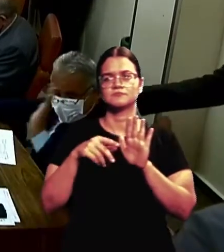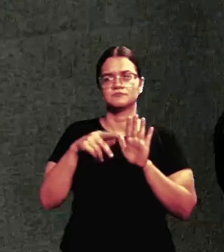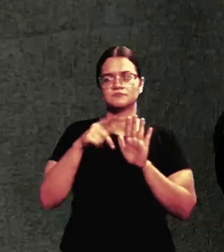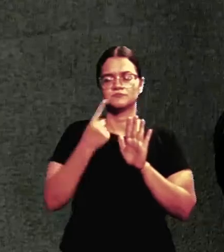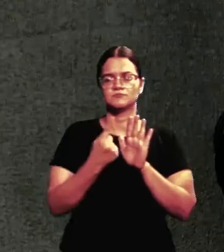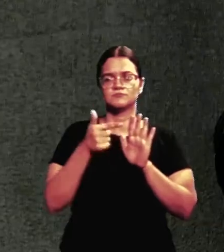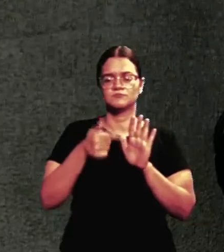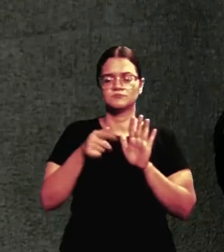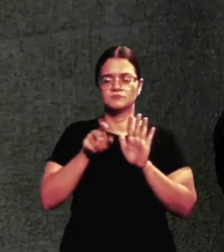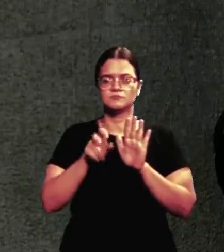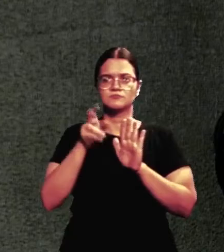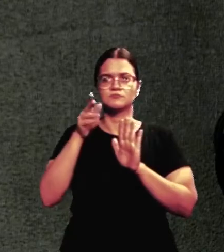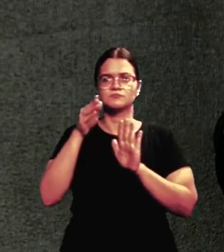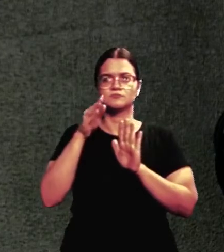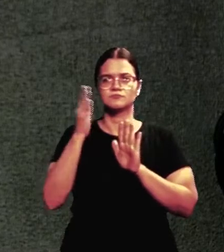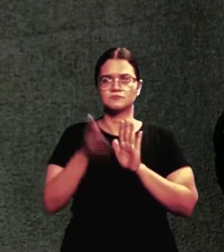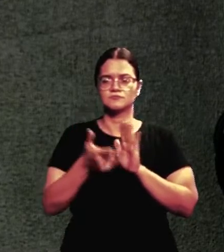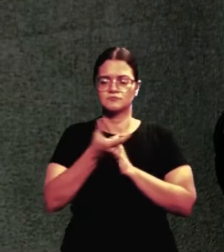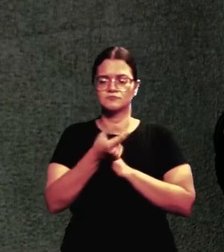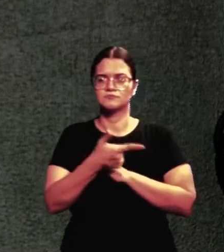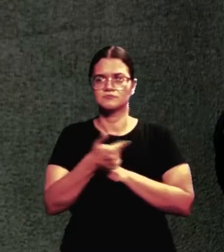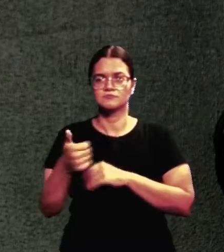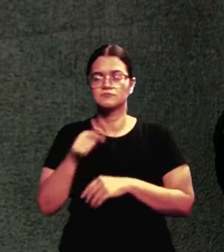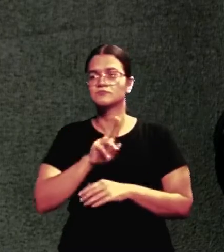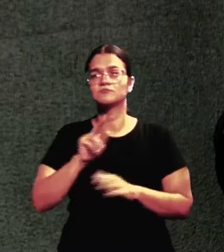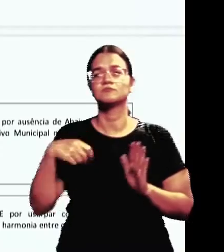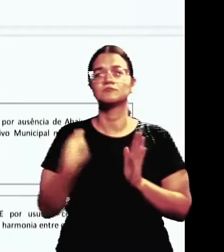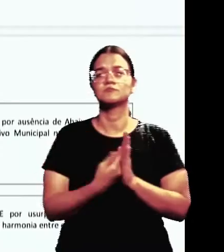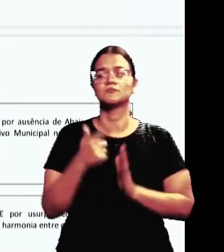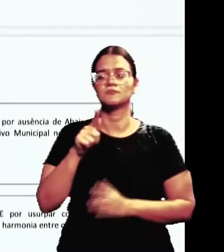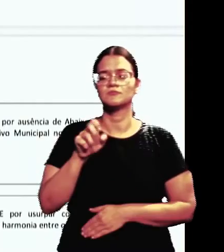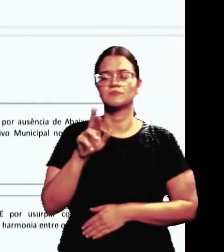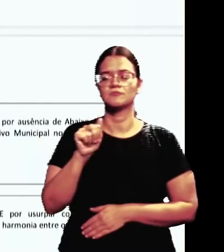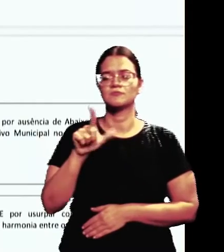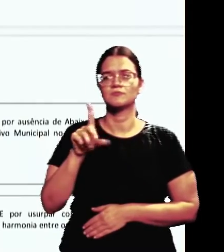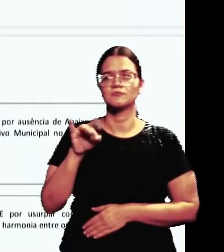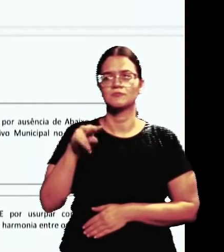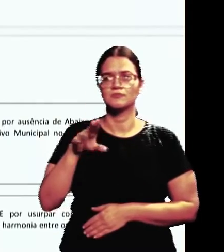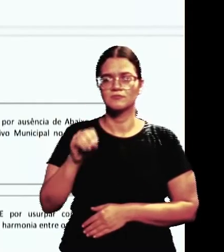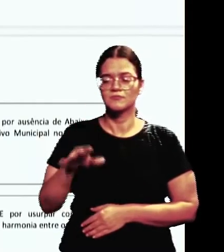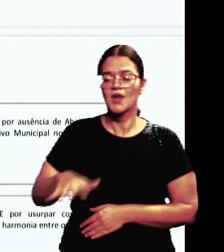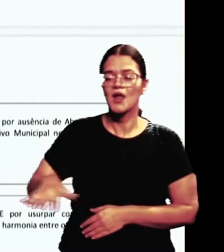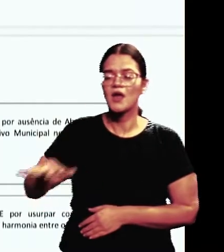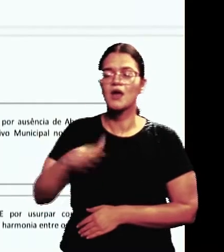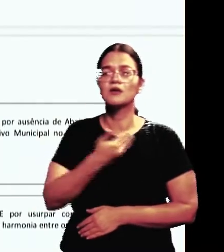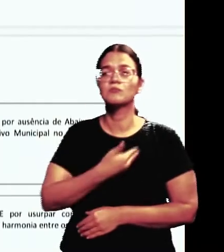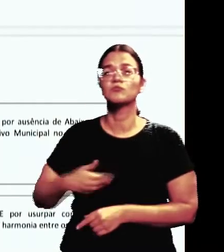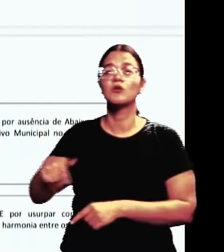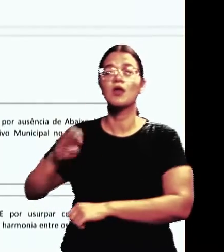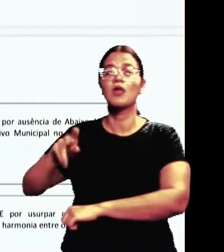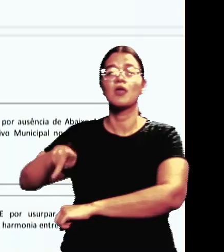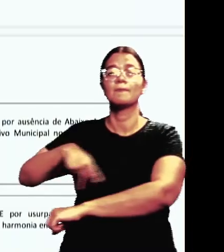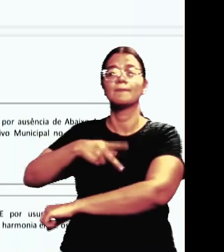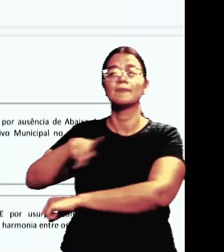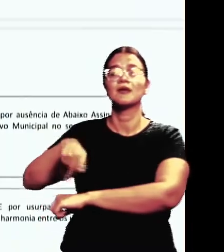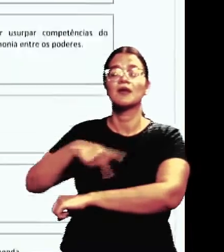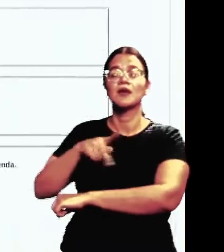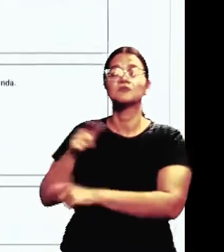número 175/21, que denomina de Geraldino Fernandes a área pública municipal destinada à